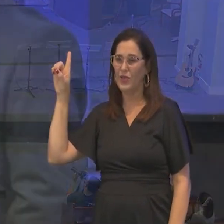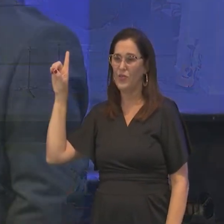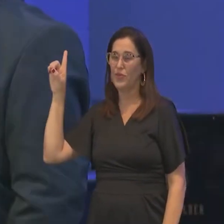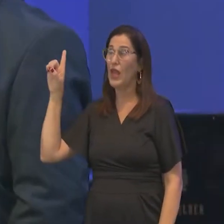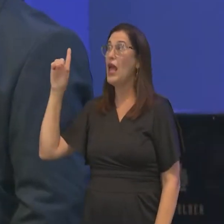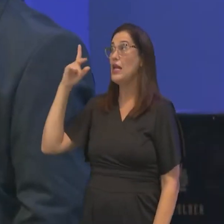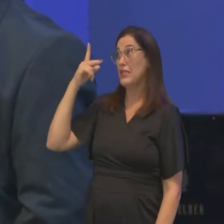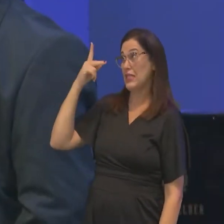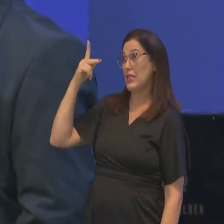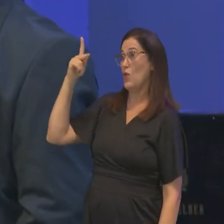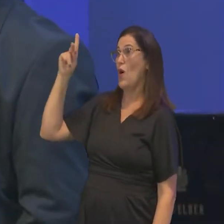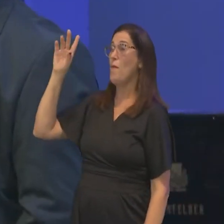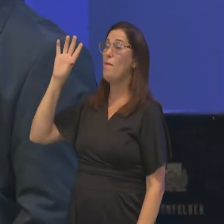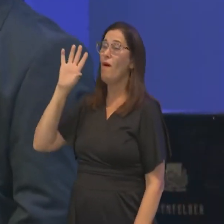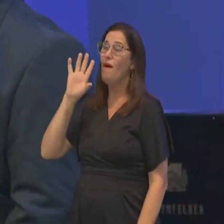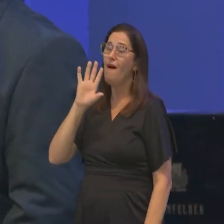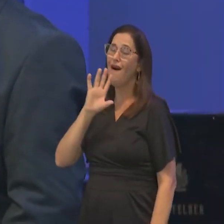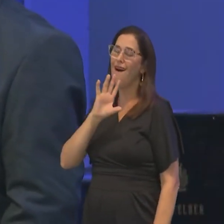Deus. Seu